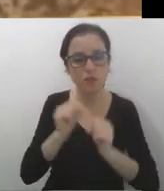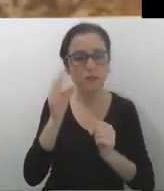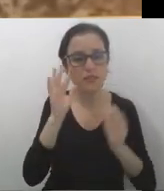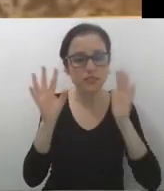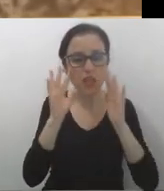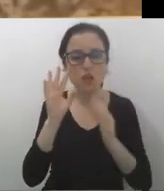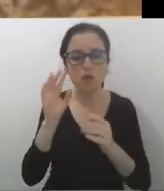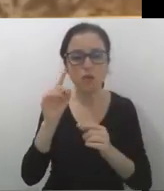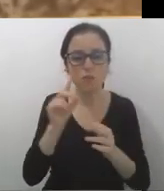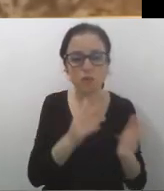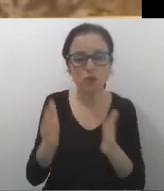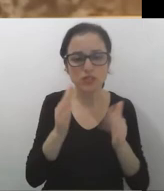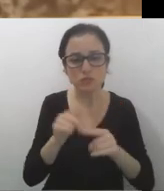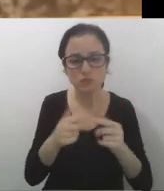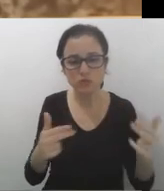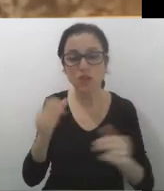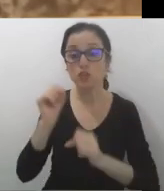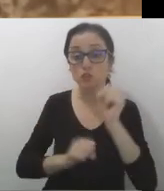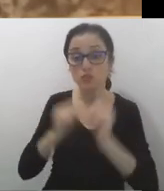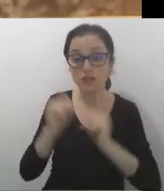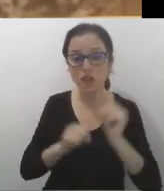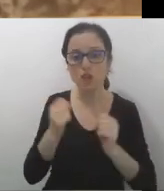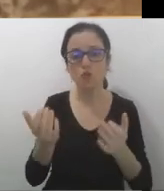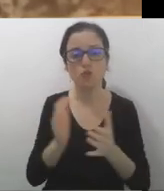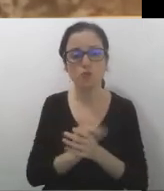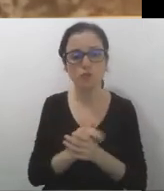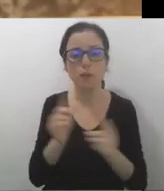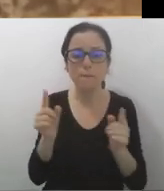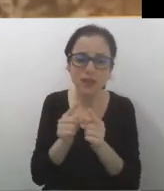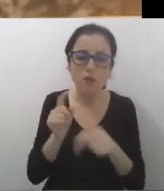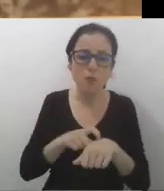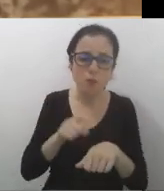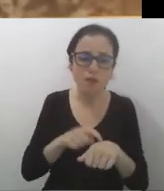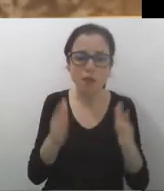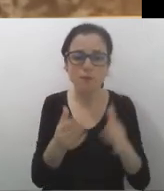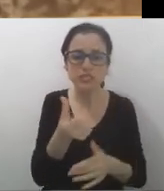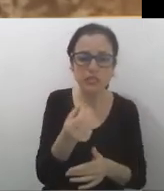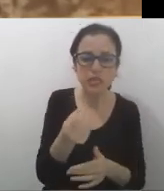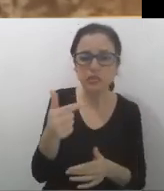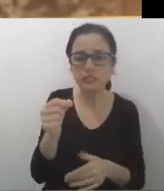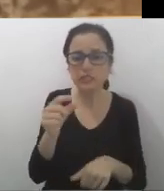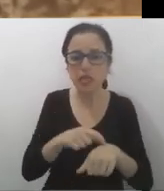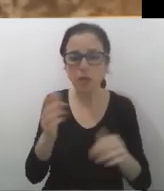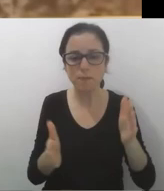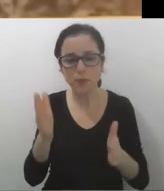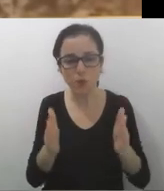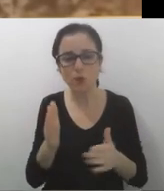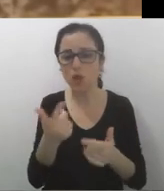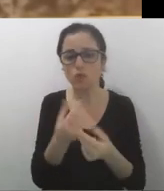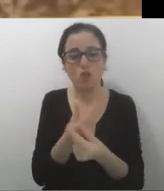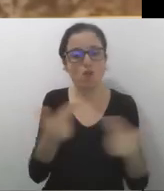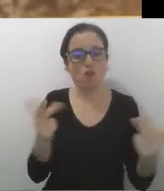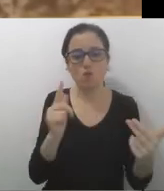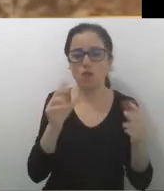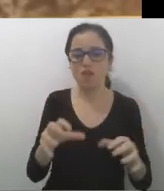produção industrial, né, pensando produtos industriais, foi pequena nesse momento, né, nos anos 60, nos